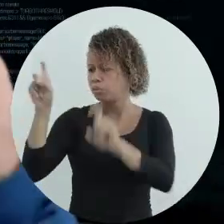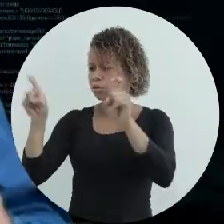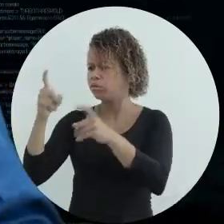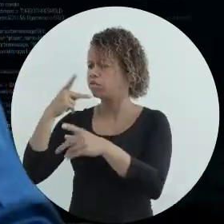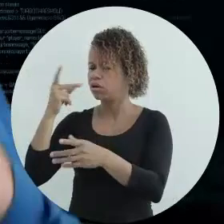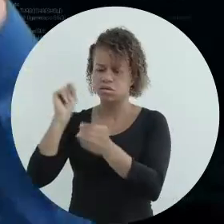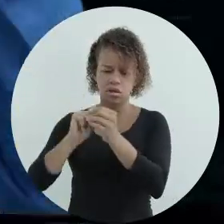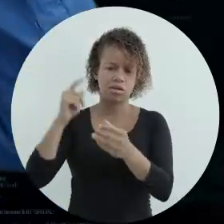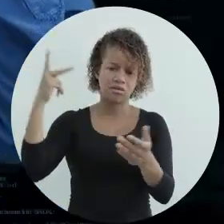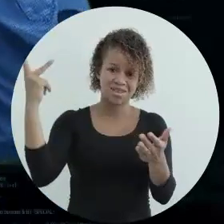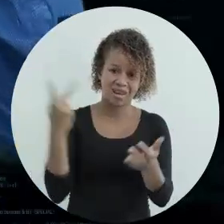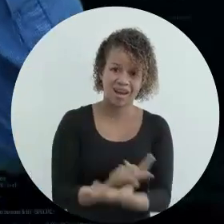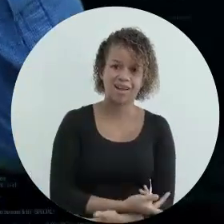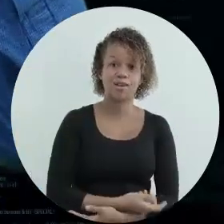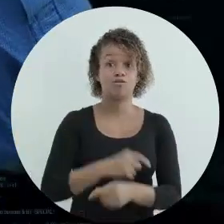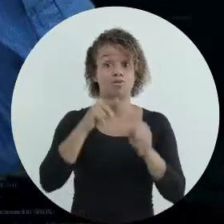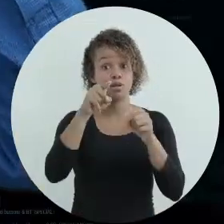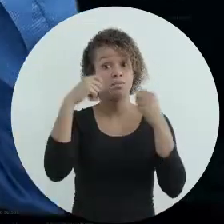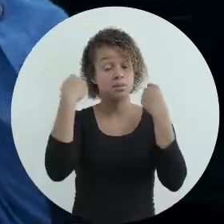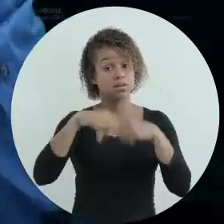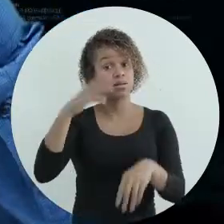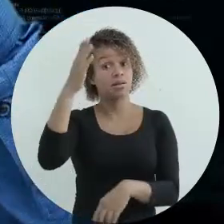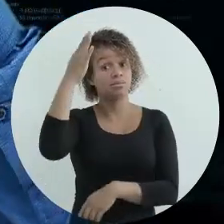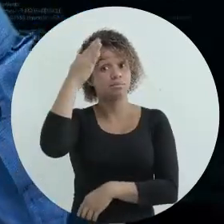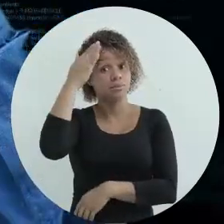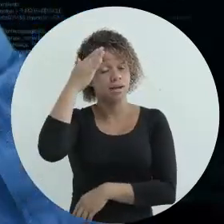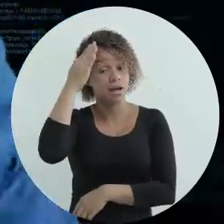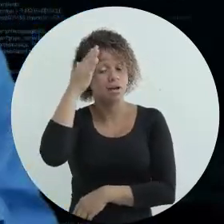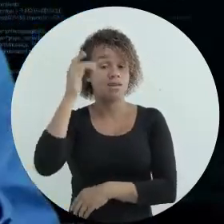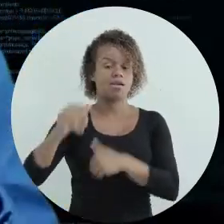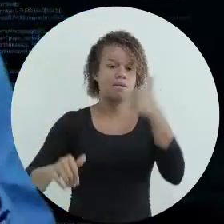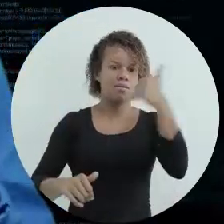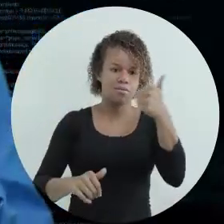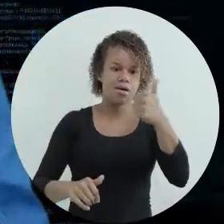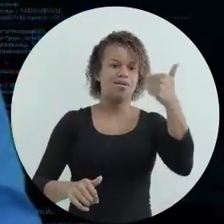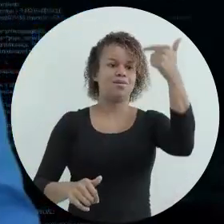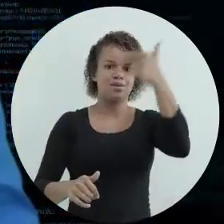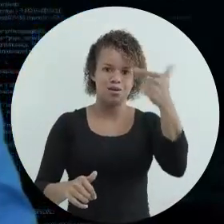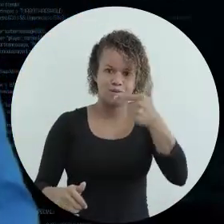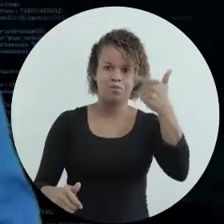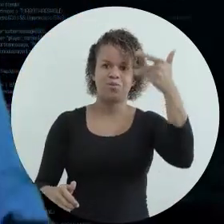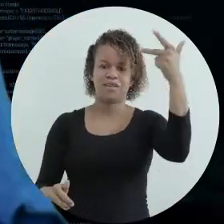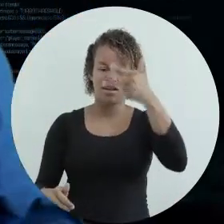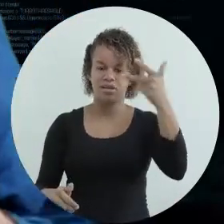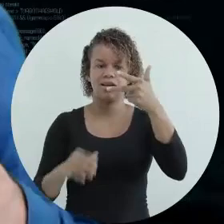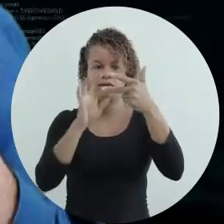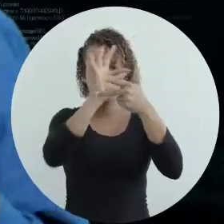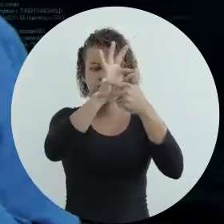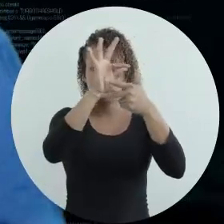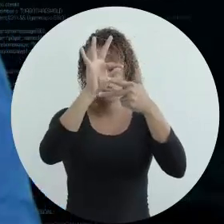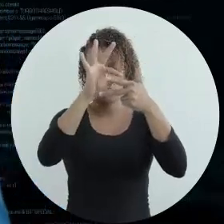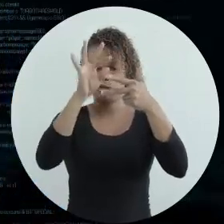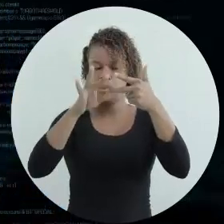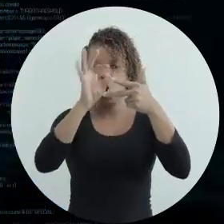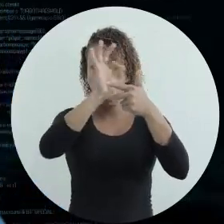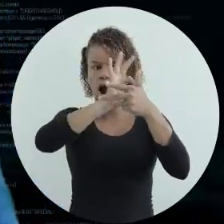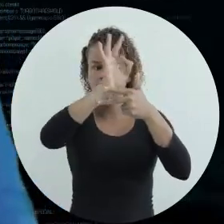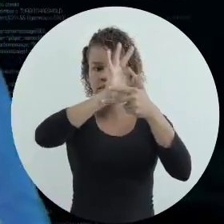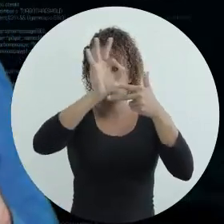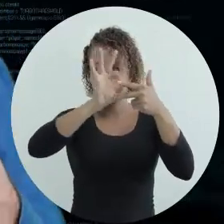precisa ter em mente que vem a primeira, depois vem a segunda, depois vem a terceira ordem. Mas o que